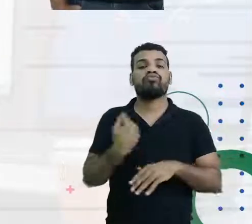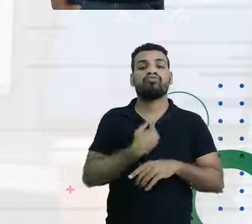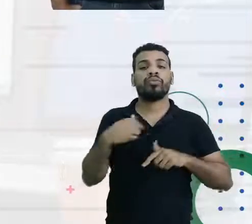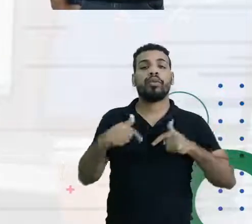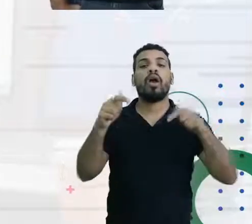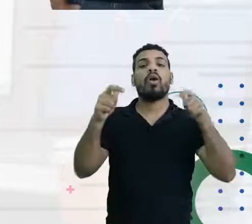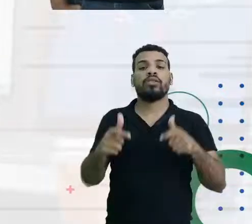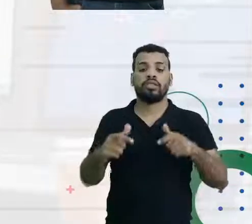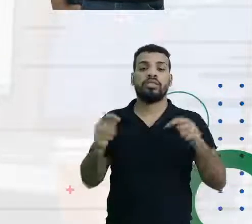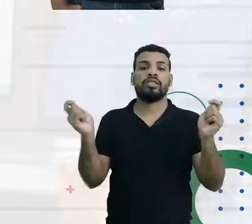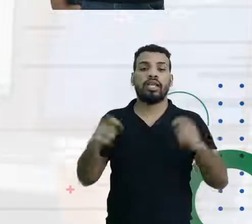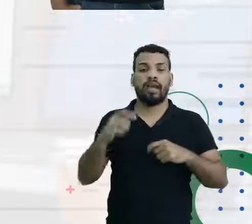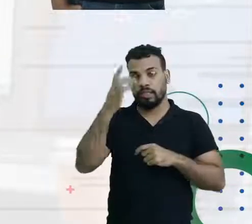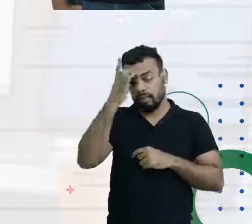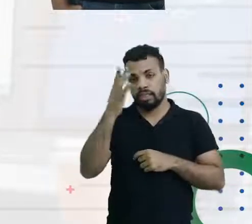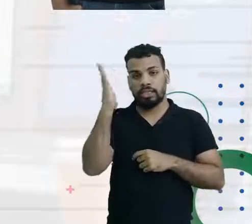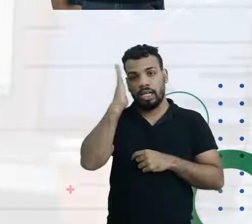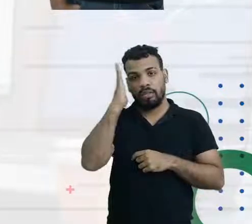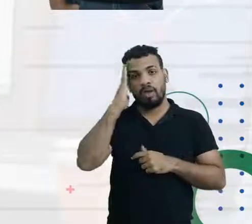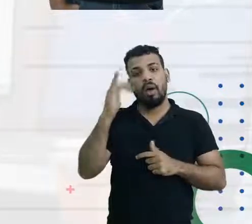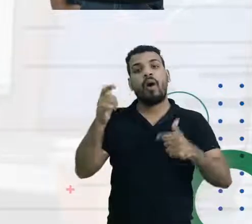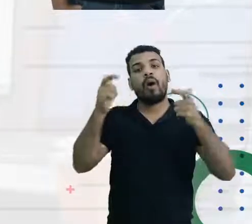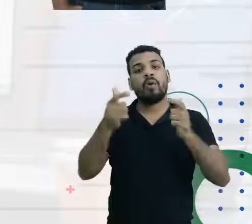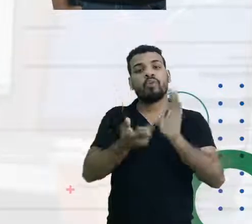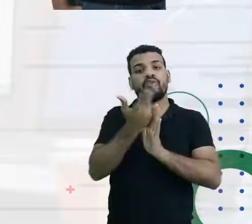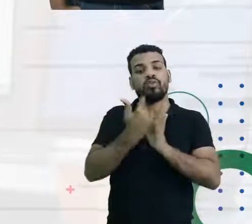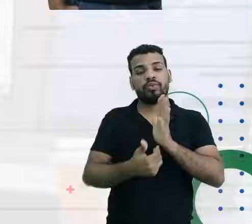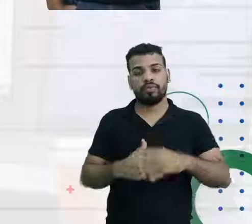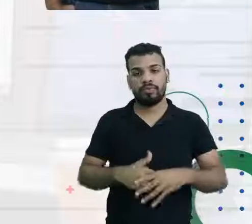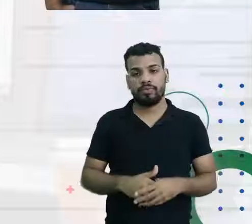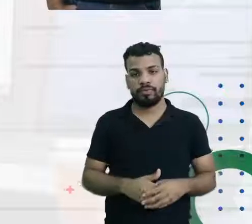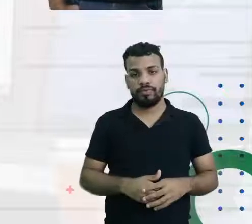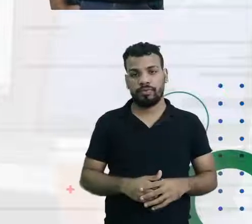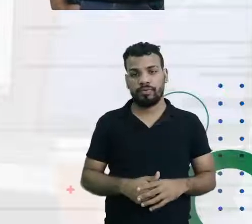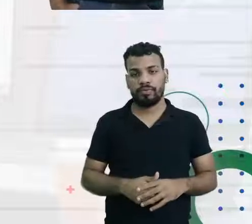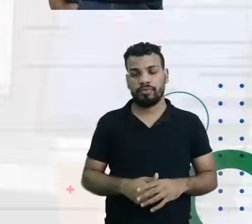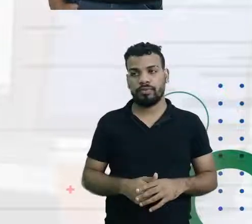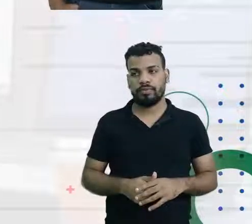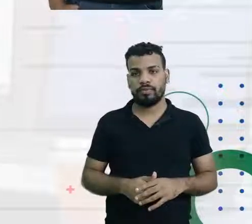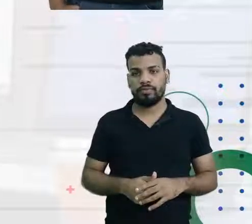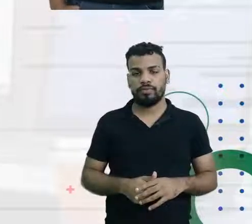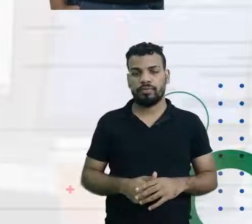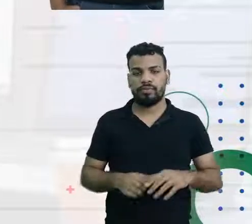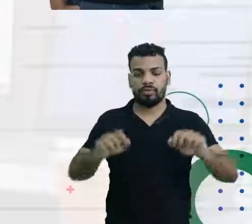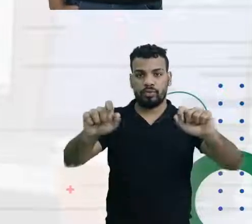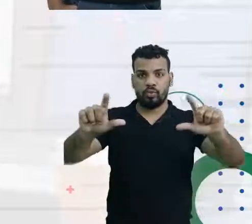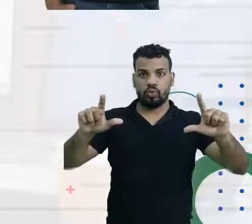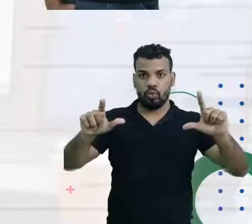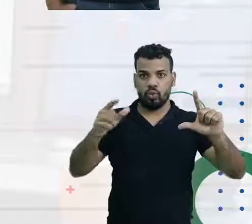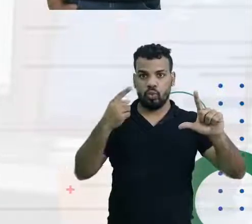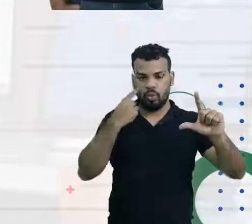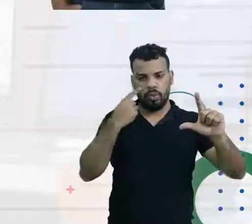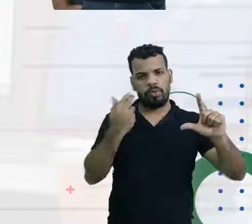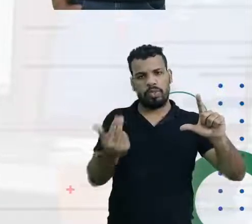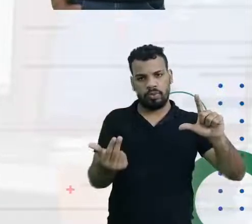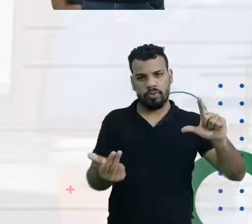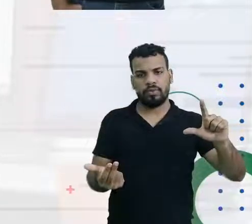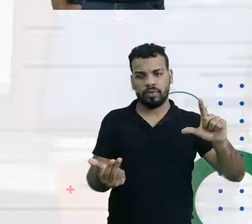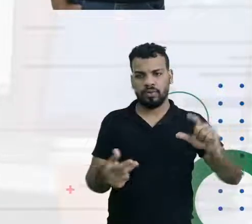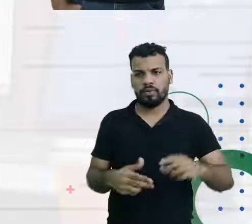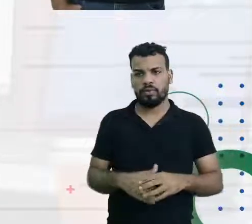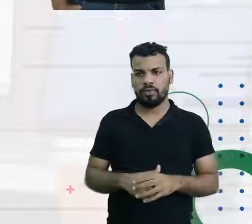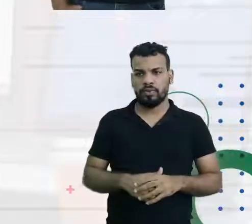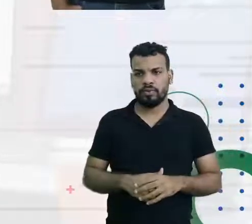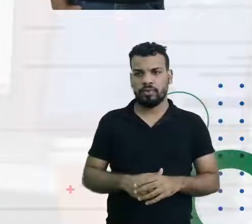para a gente poder facilitar e saber onde está o nosso desenho, né? Ampliar o zoom, a mesma coisa. Alguns programas